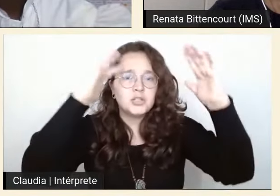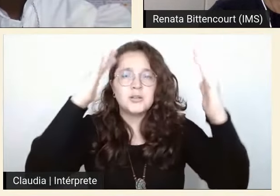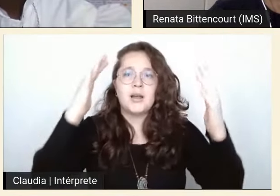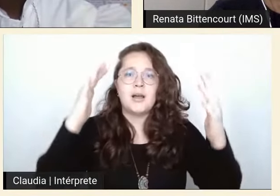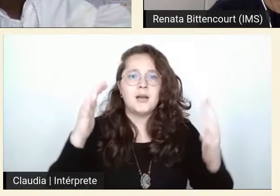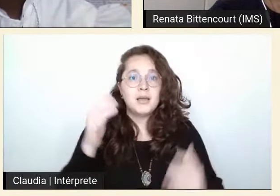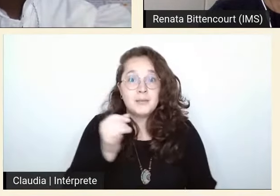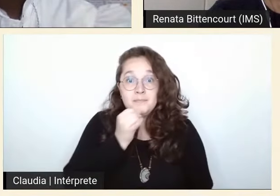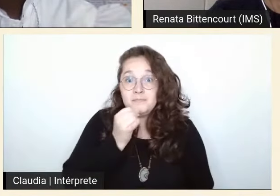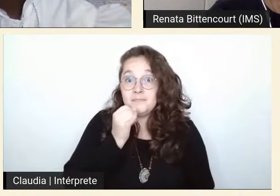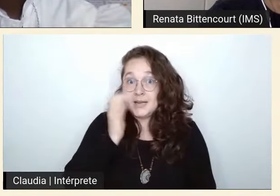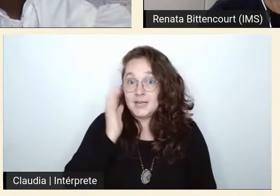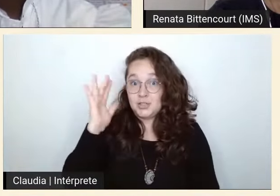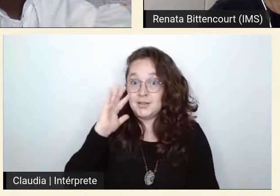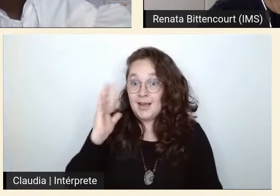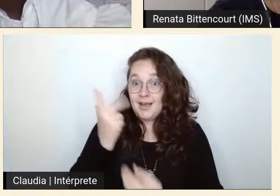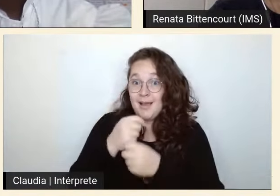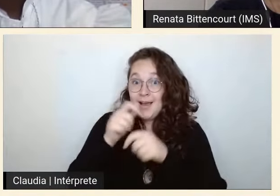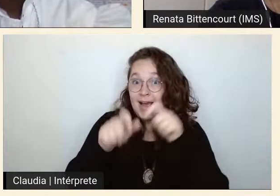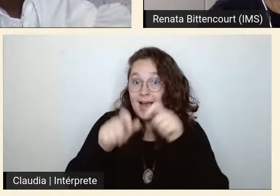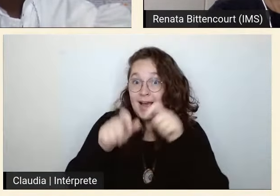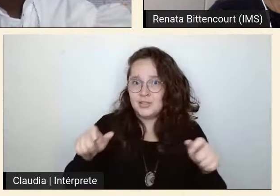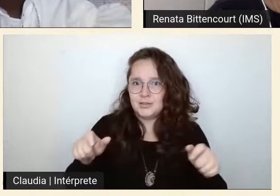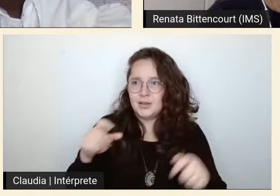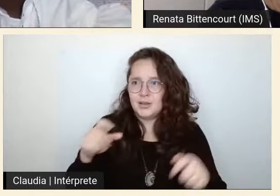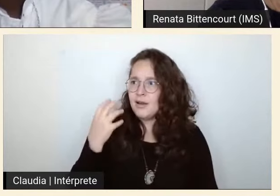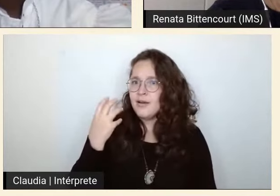viajantes ainda povoa essa ideia